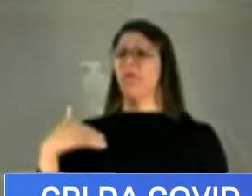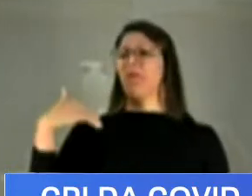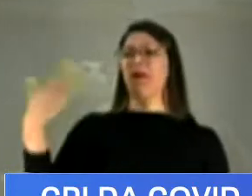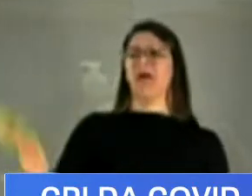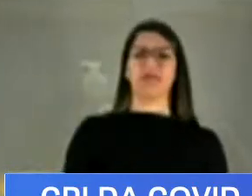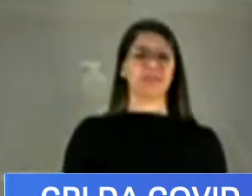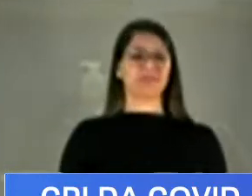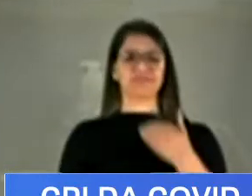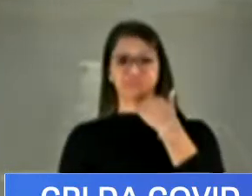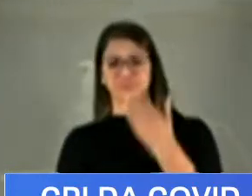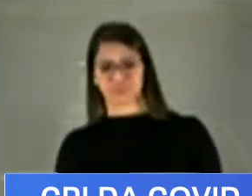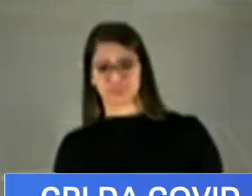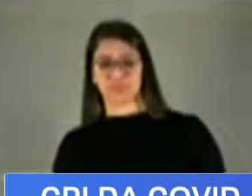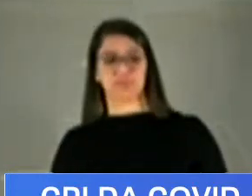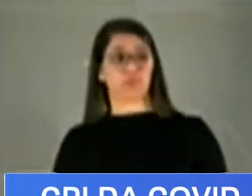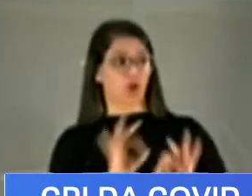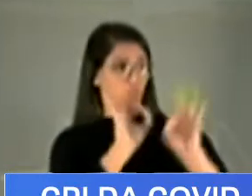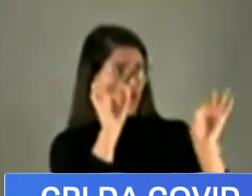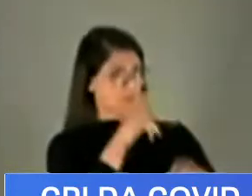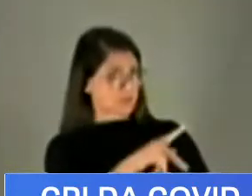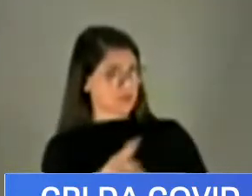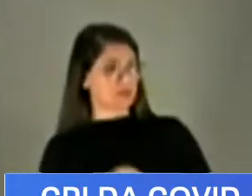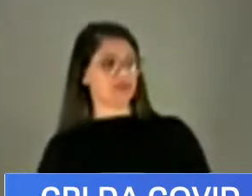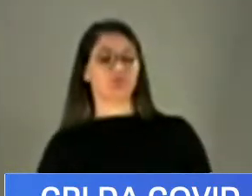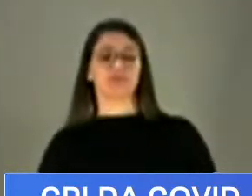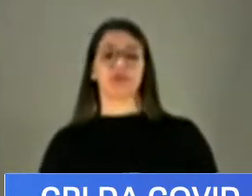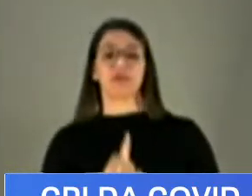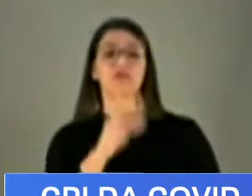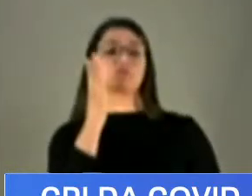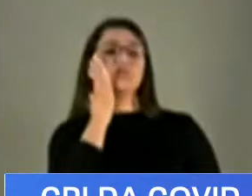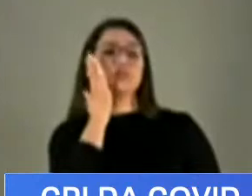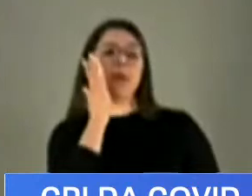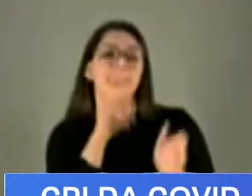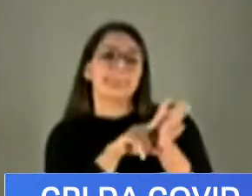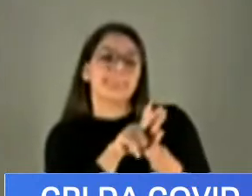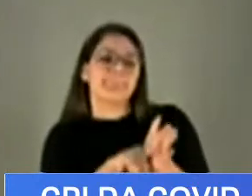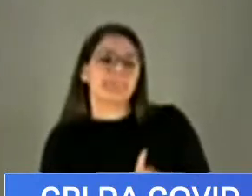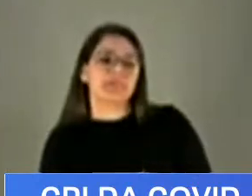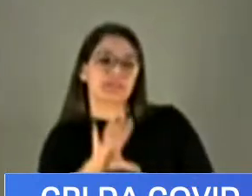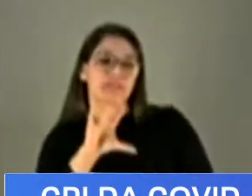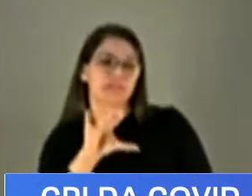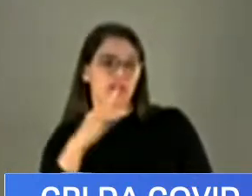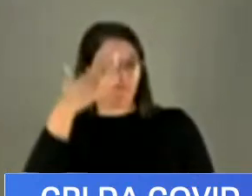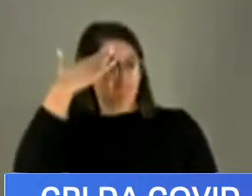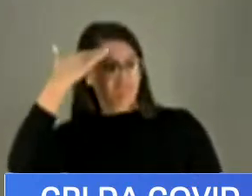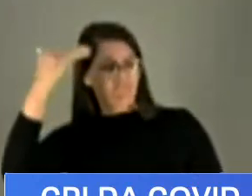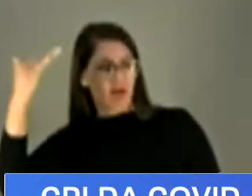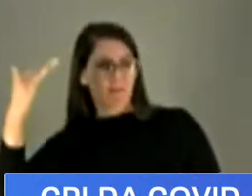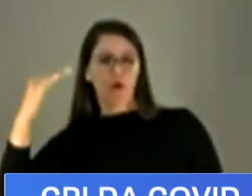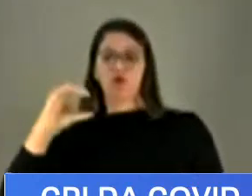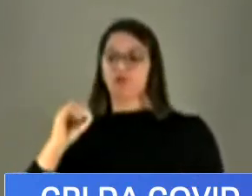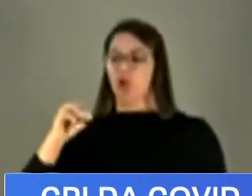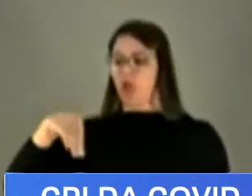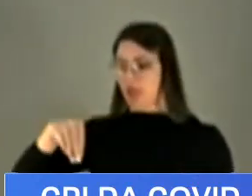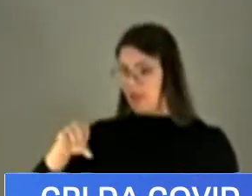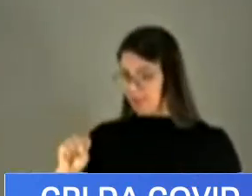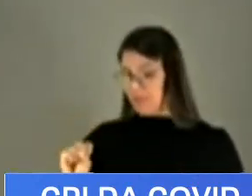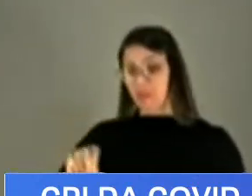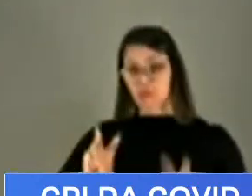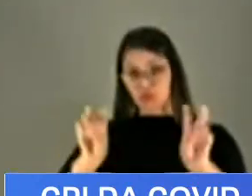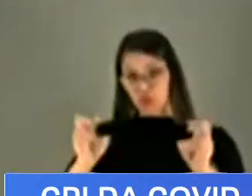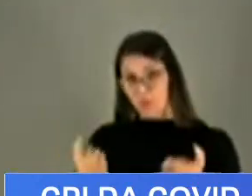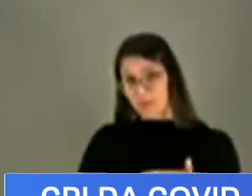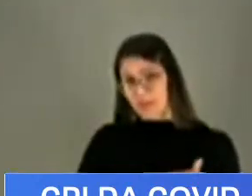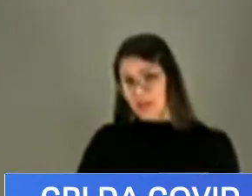A senhora, perfeito, presidente. A senhora tem conhecimento de pesquisa científica reconhecida pela OMS sobre o